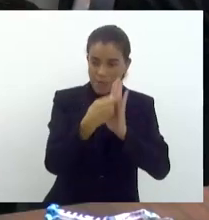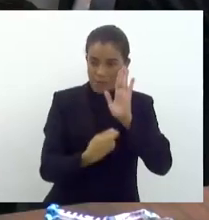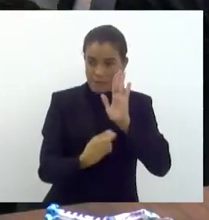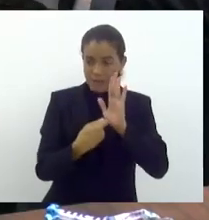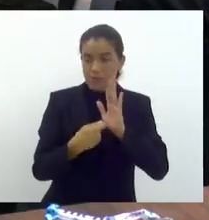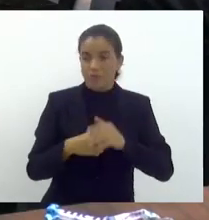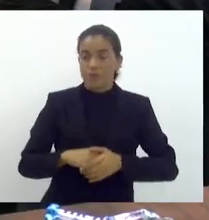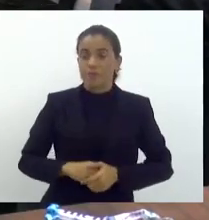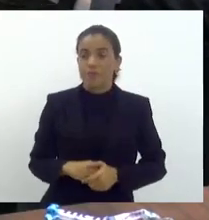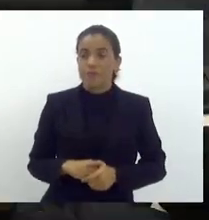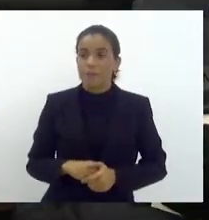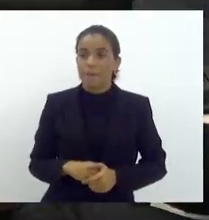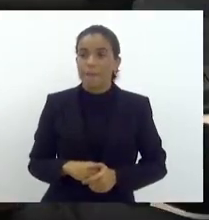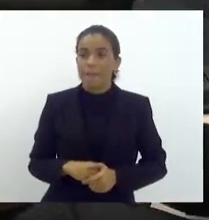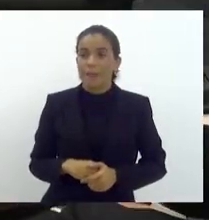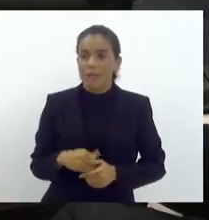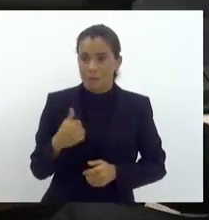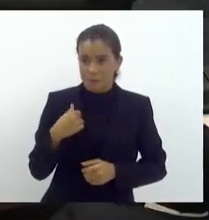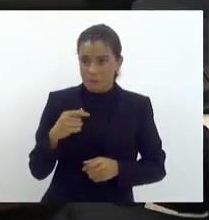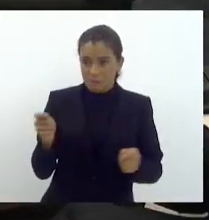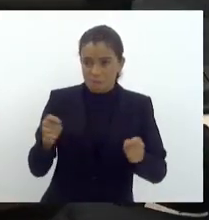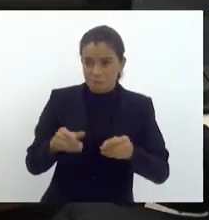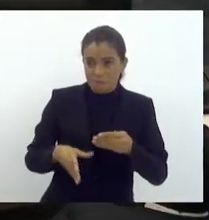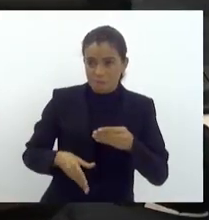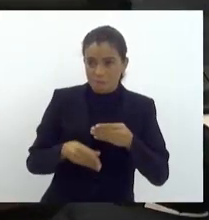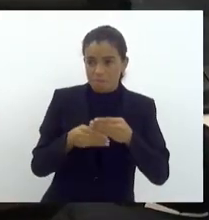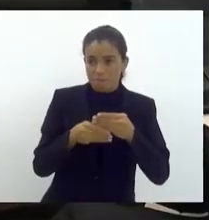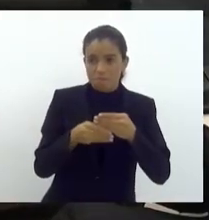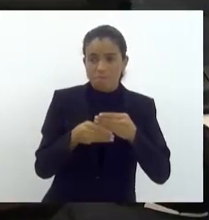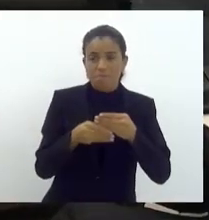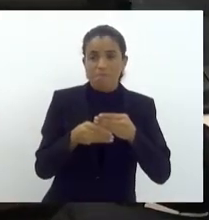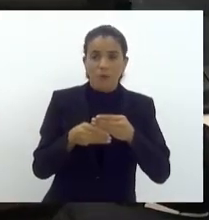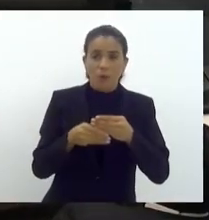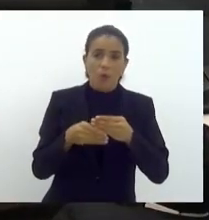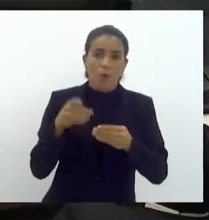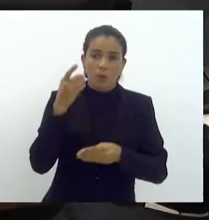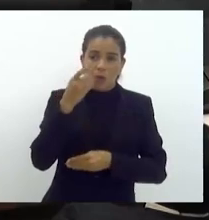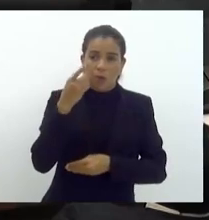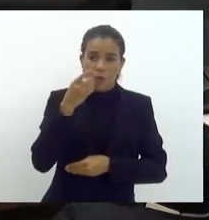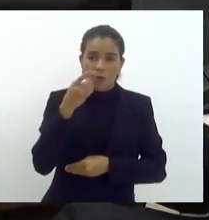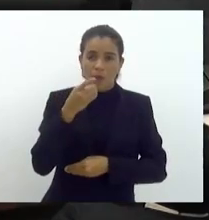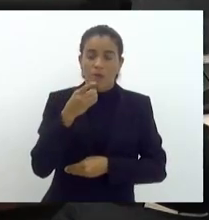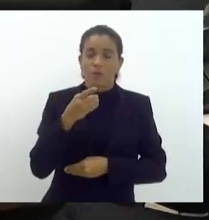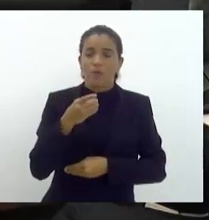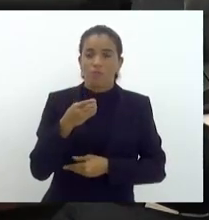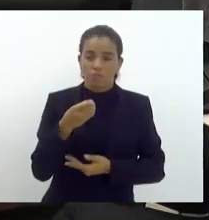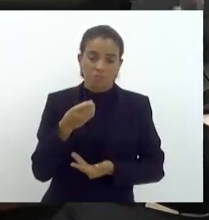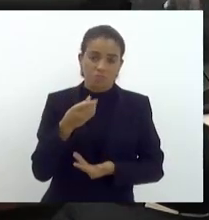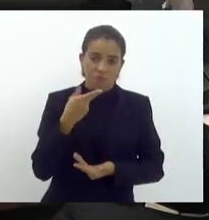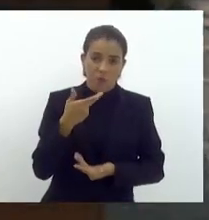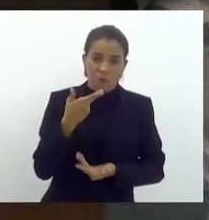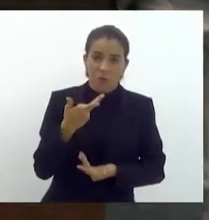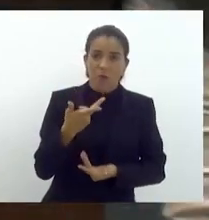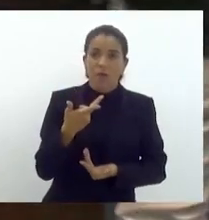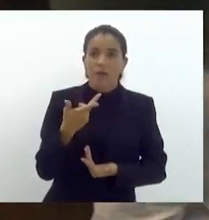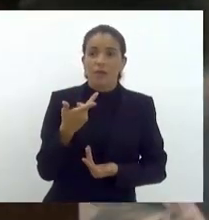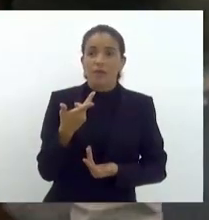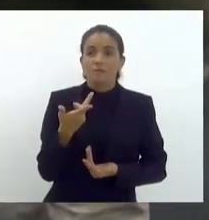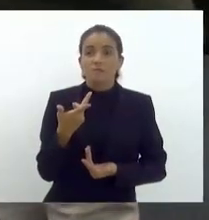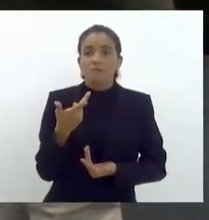instituições na verdade para concluir o que o deputado Victor Júnior fez presidente que